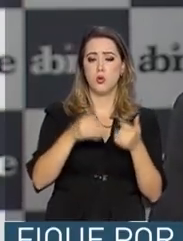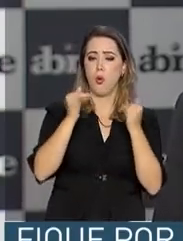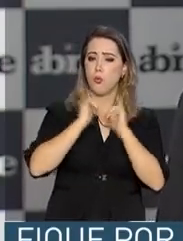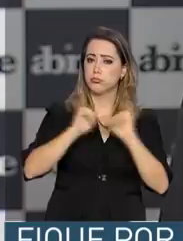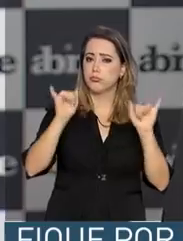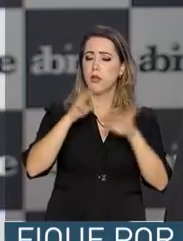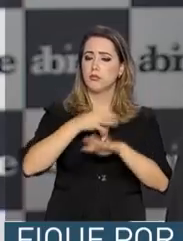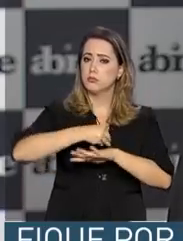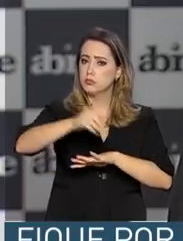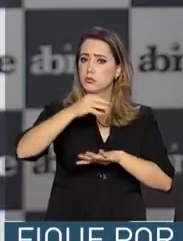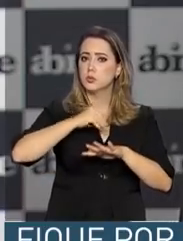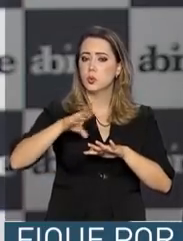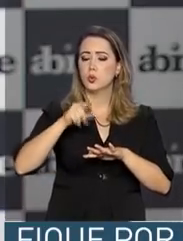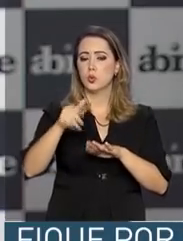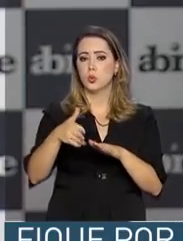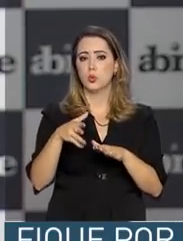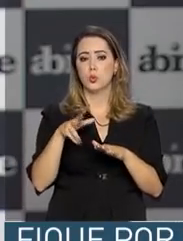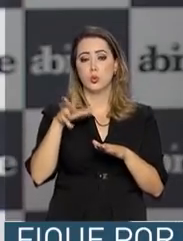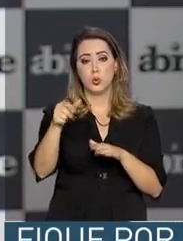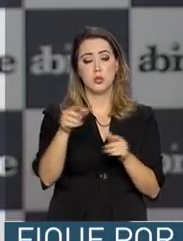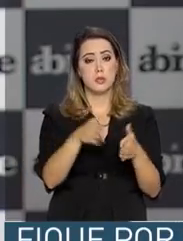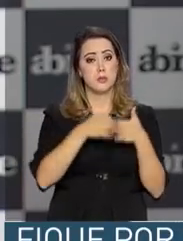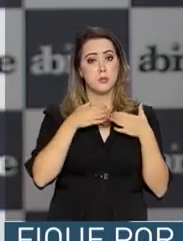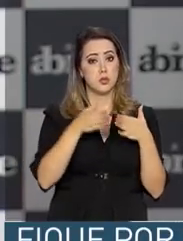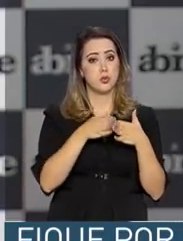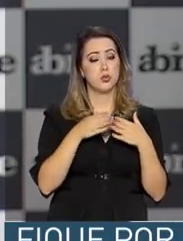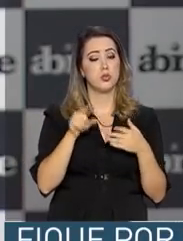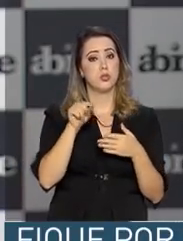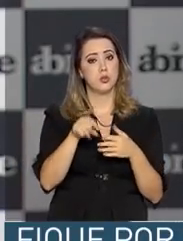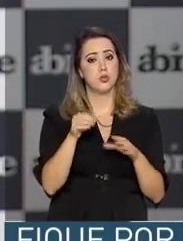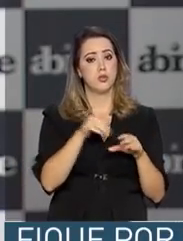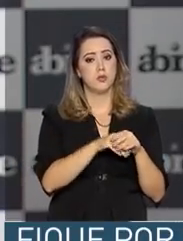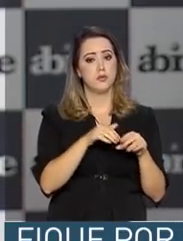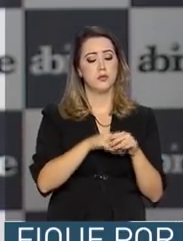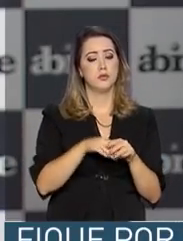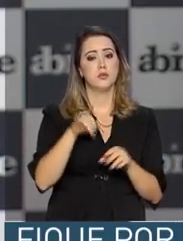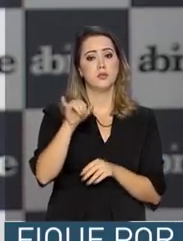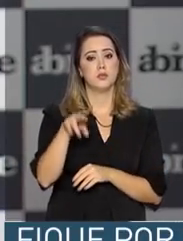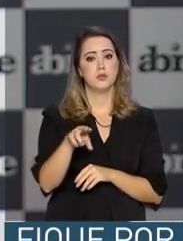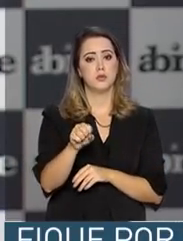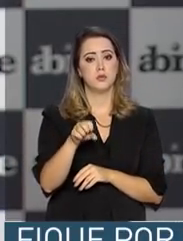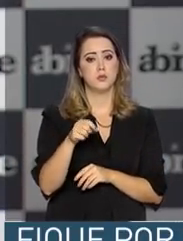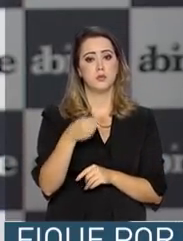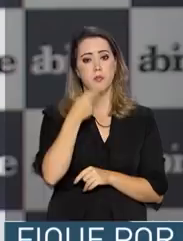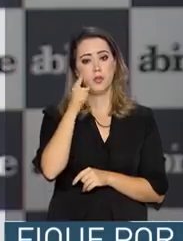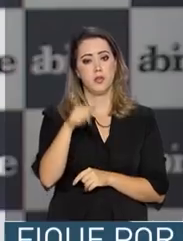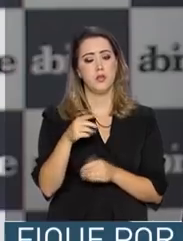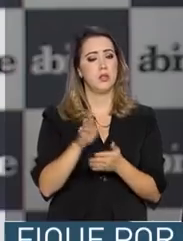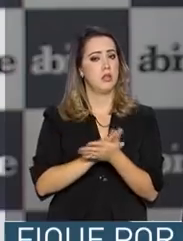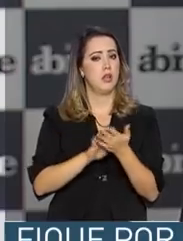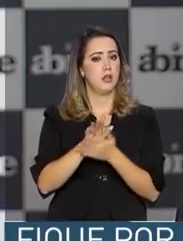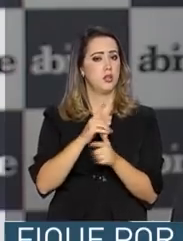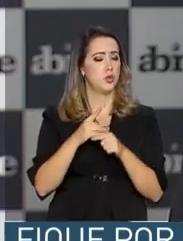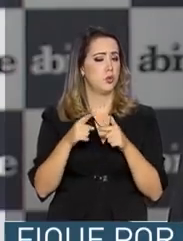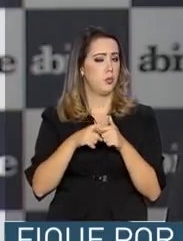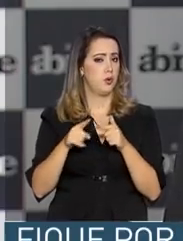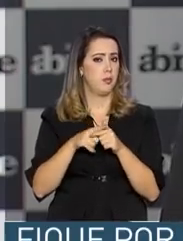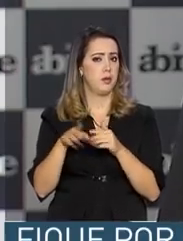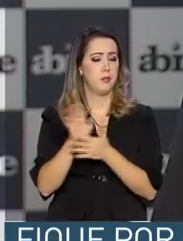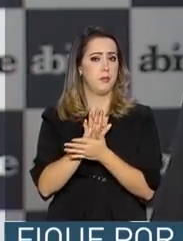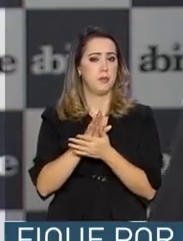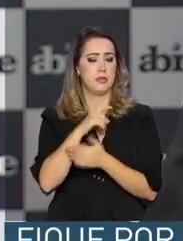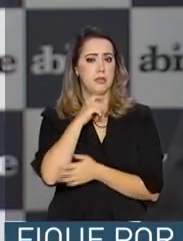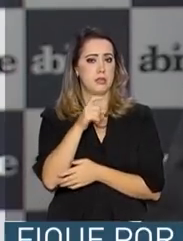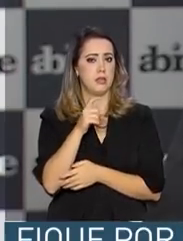notícias, todas exigindo uma manifestação em favor da Previdência Social, que, volto a dizer, não prejudica eleitoralmente ninguém.